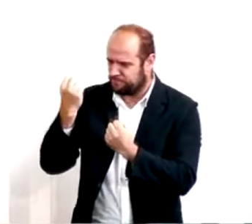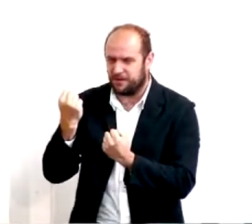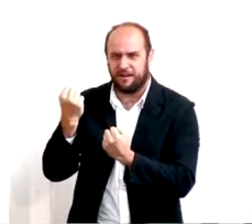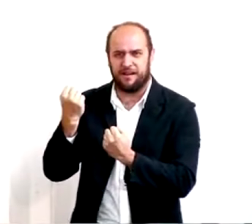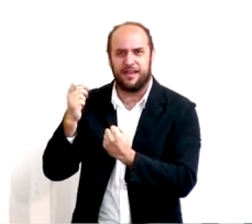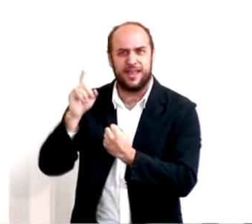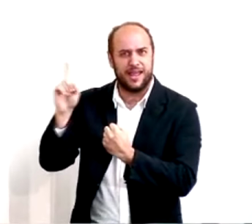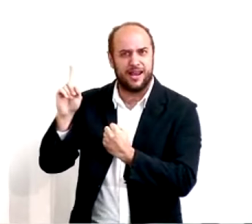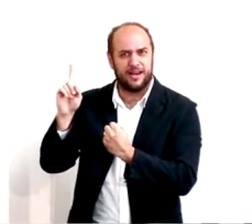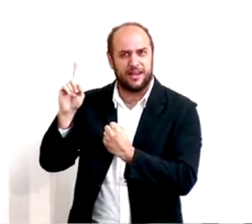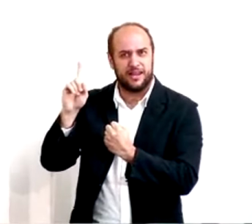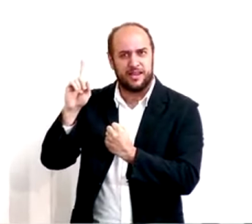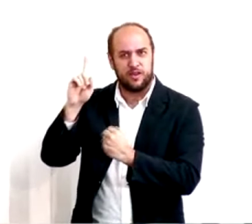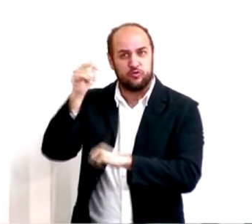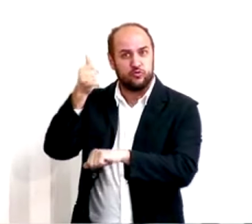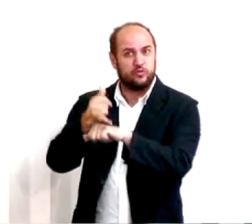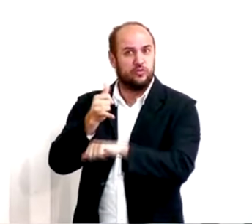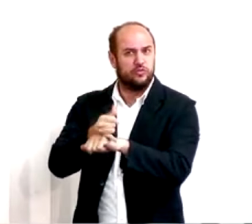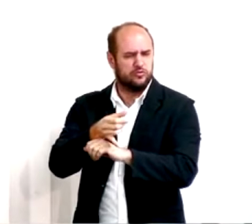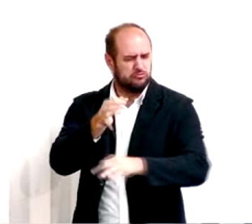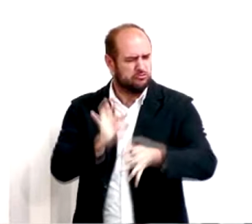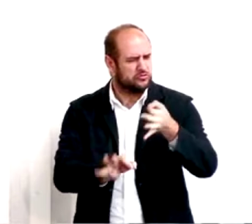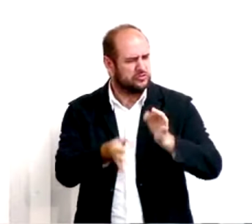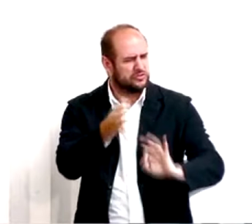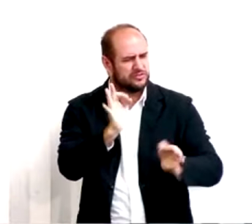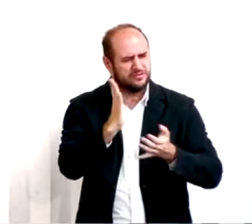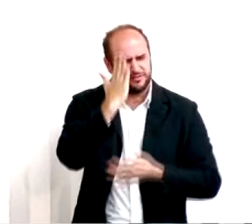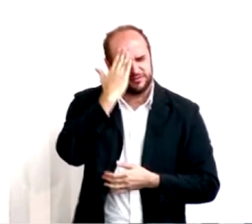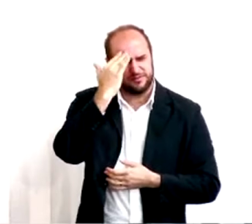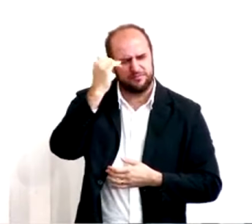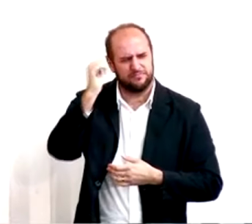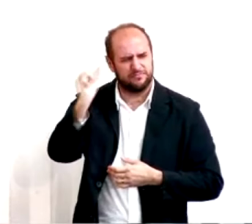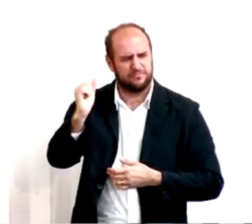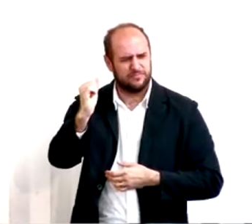a justiça a Santificação EA Redenção